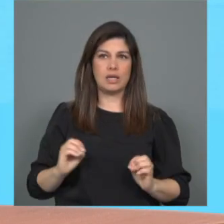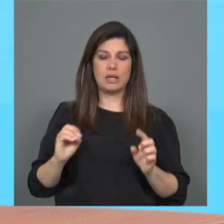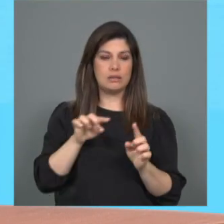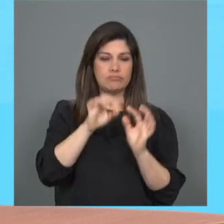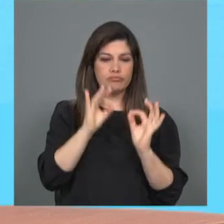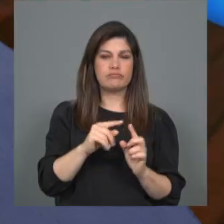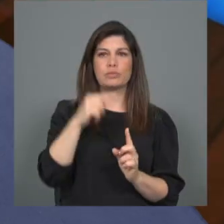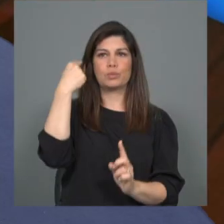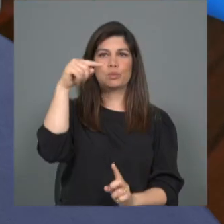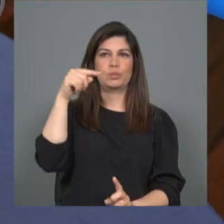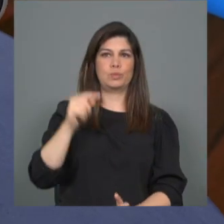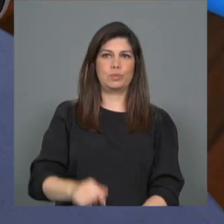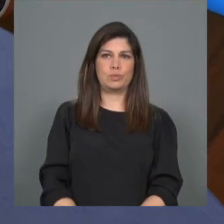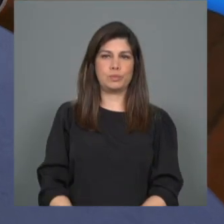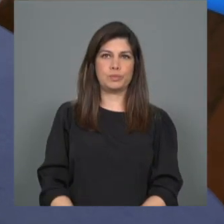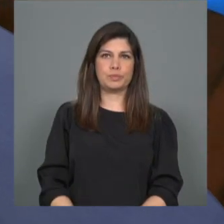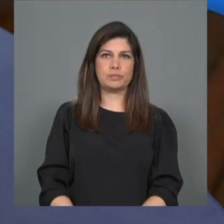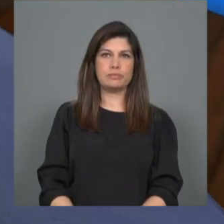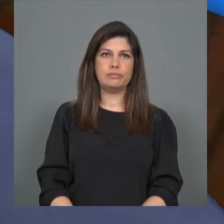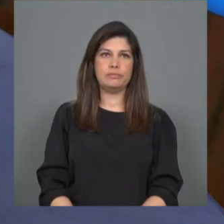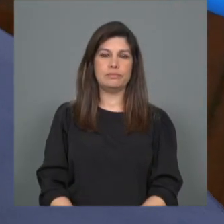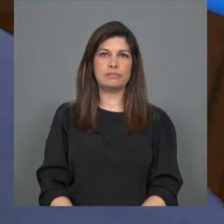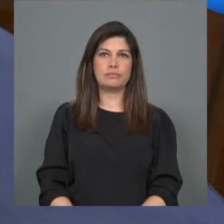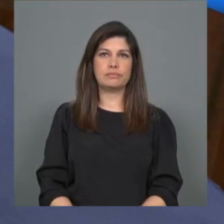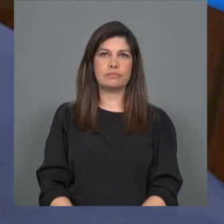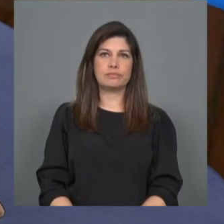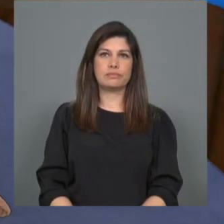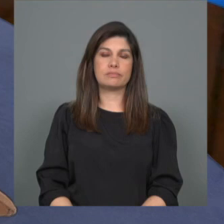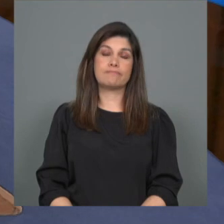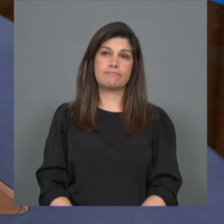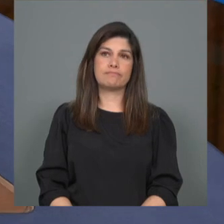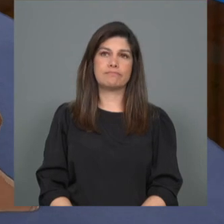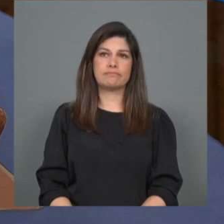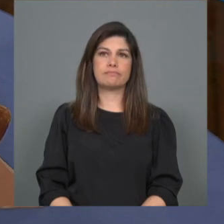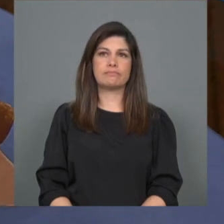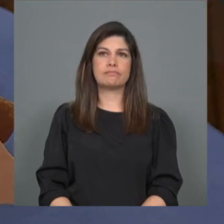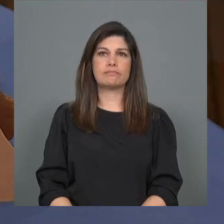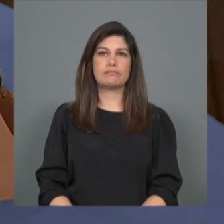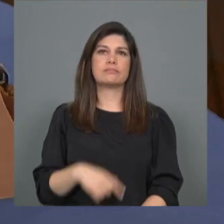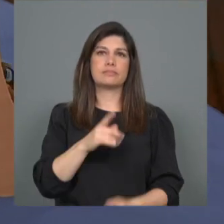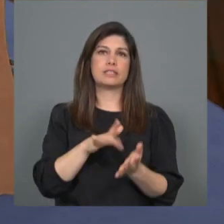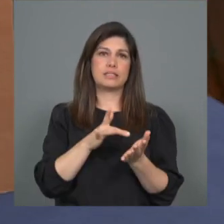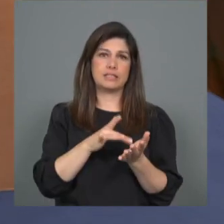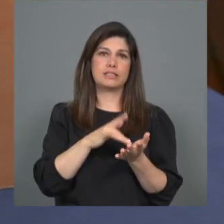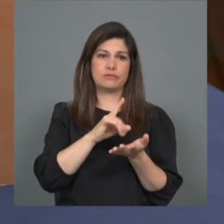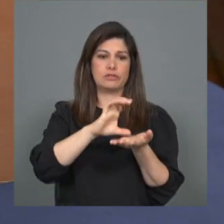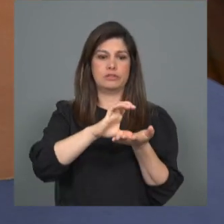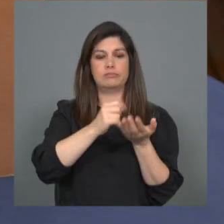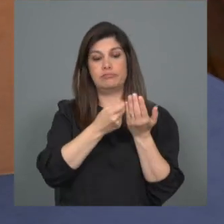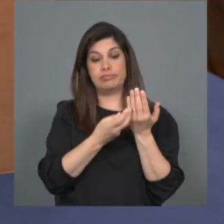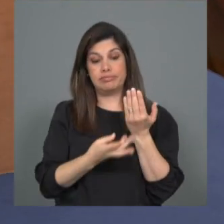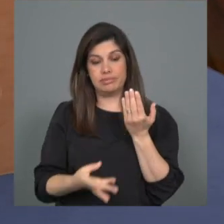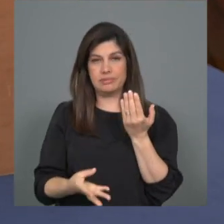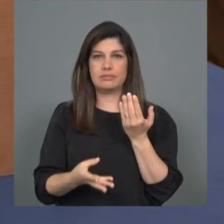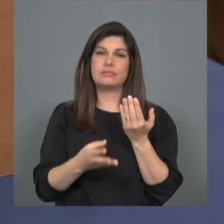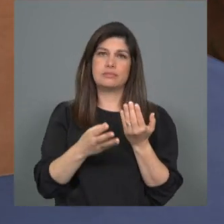única. Claro que é um livro com umas centenas de páginas e, portanto, é mesmo bom para férias